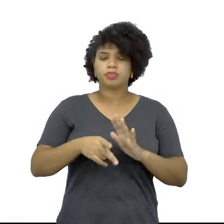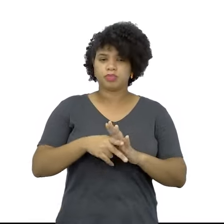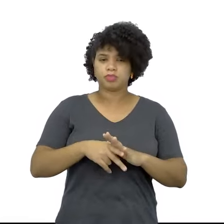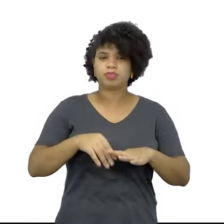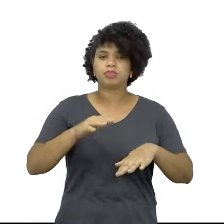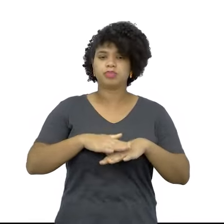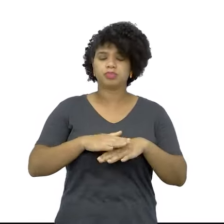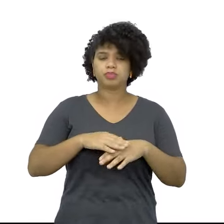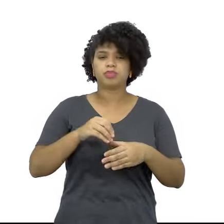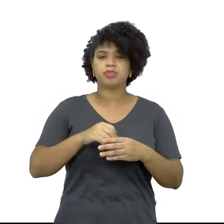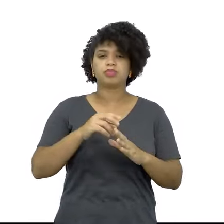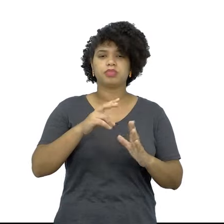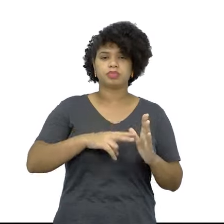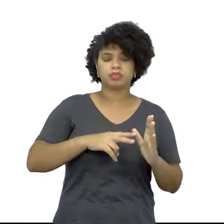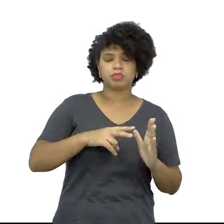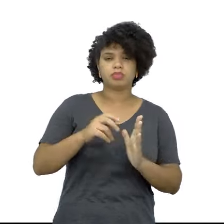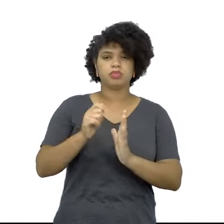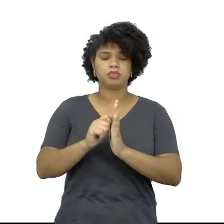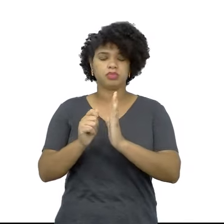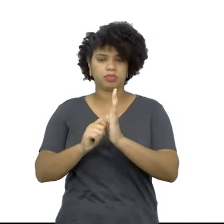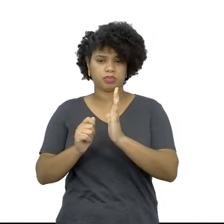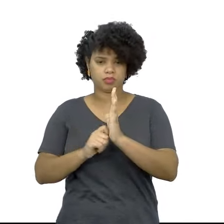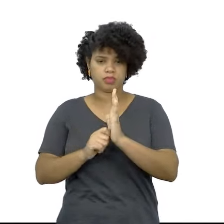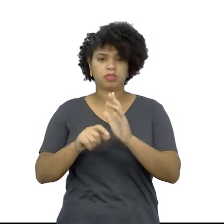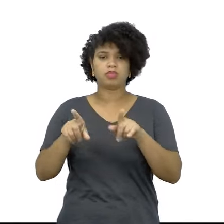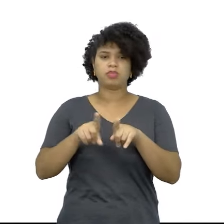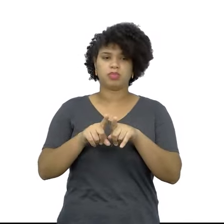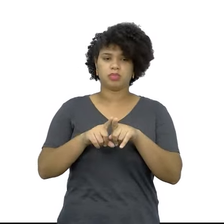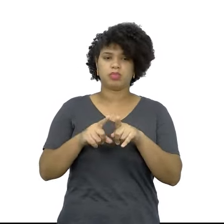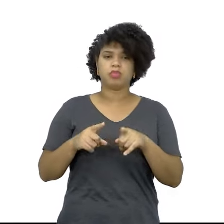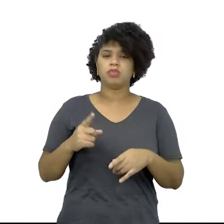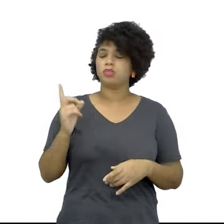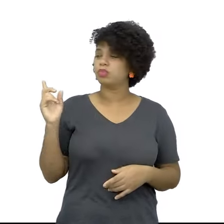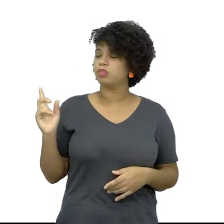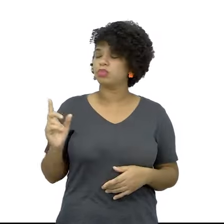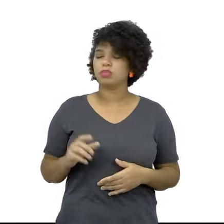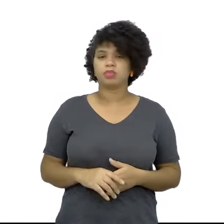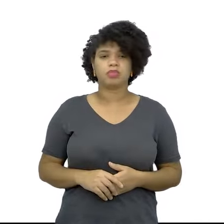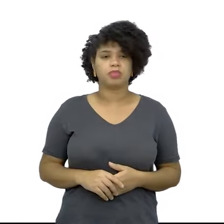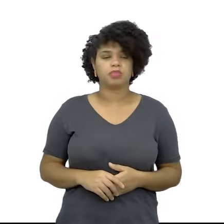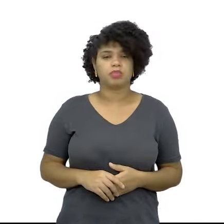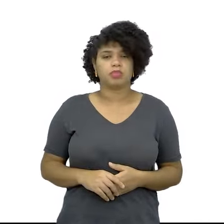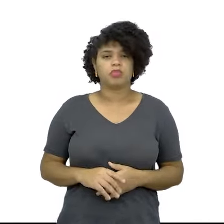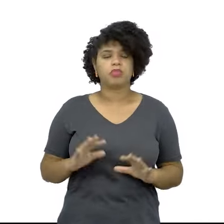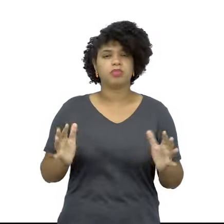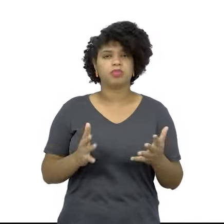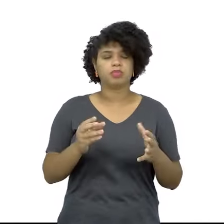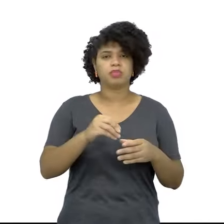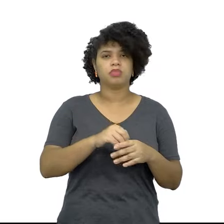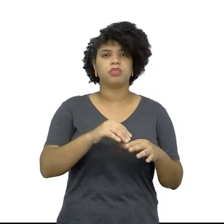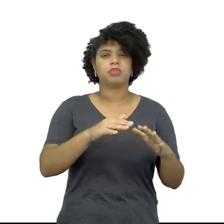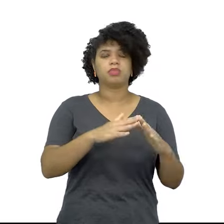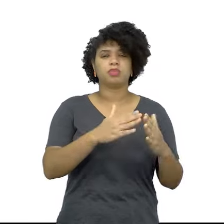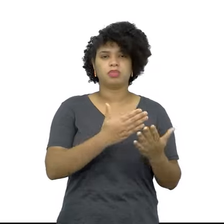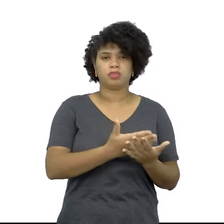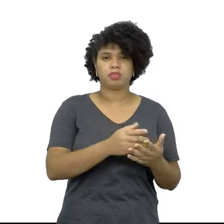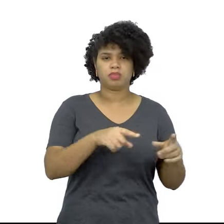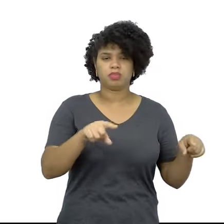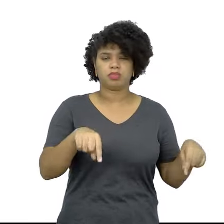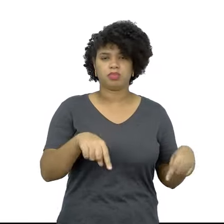posto no ler e escrever, que está aí também para que o trabalho aconteça nas nossas escolas, né, com os